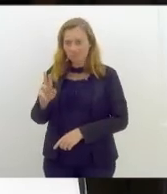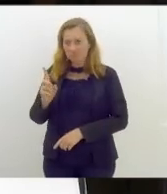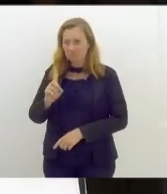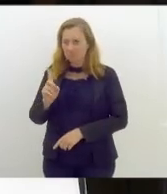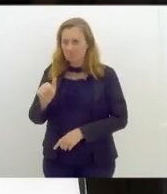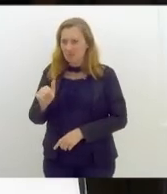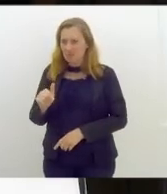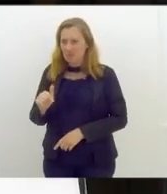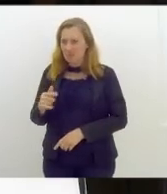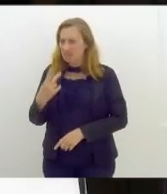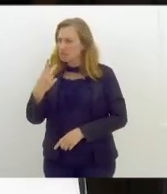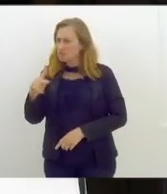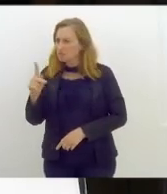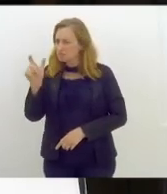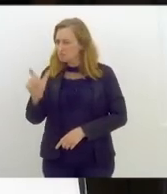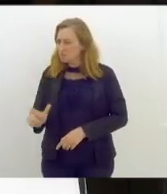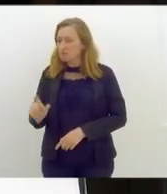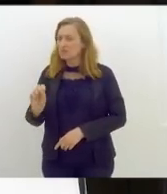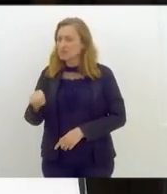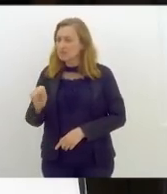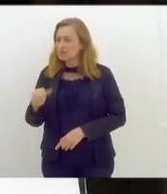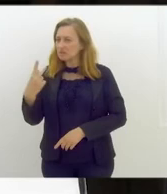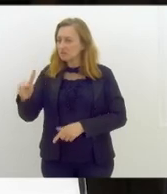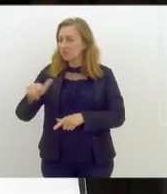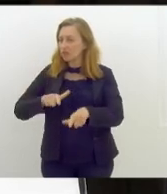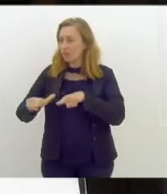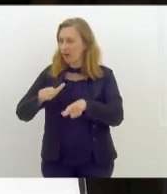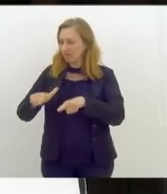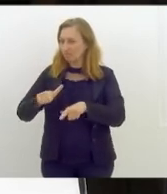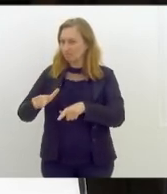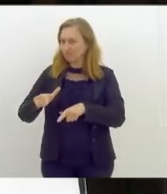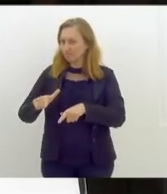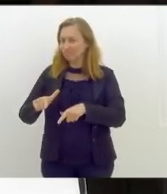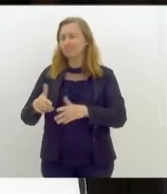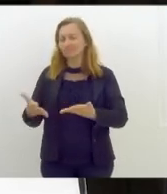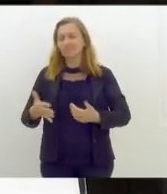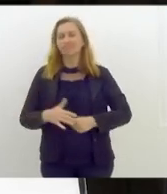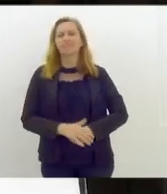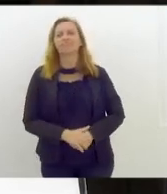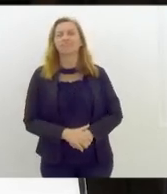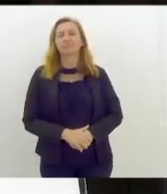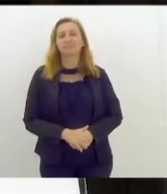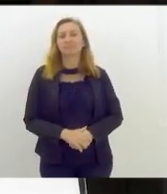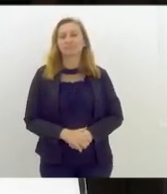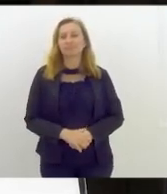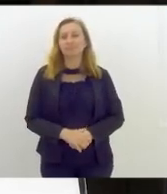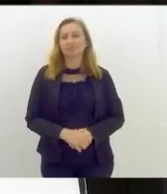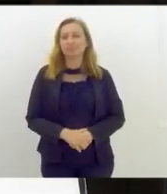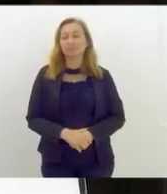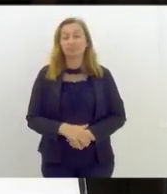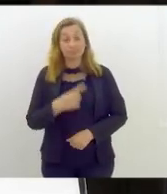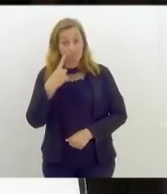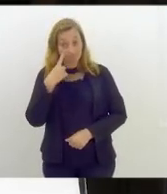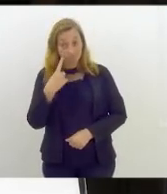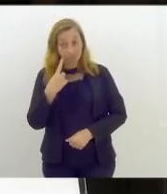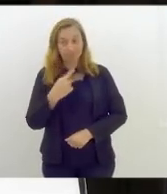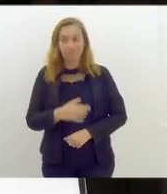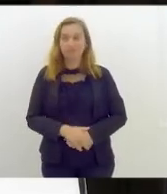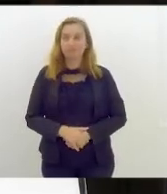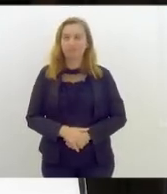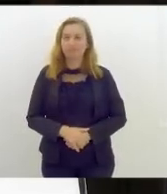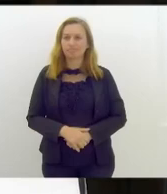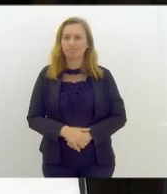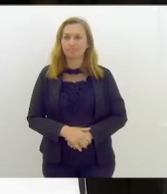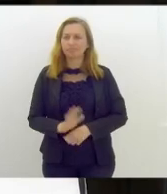sua pessoa, já é a sua obra. Ela transcende a pessoa do Wagner, como nós vimos através